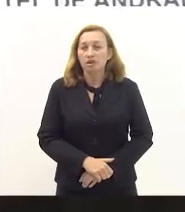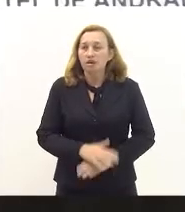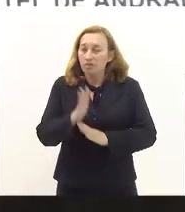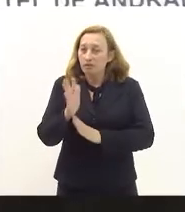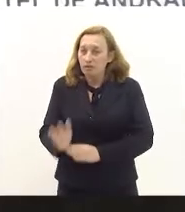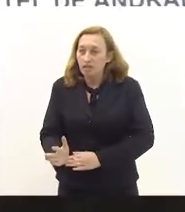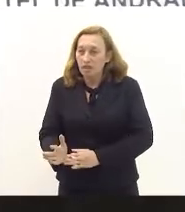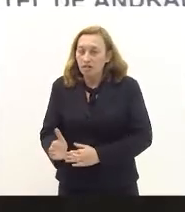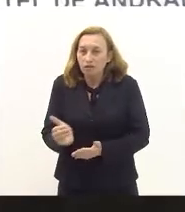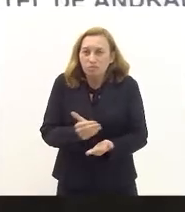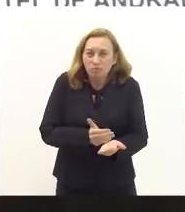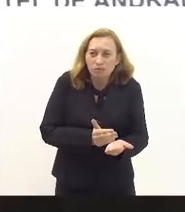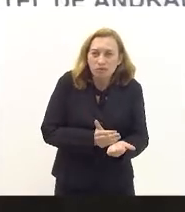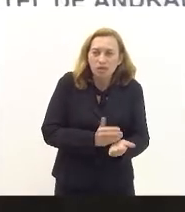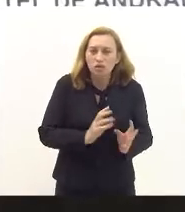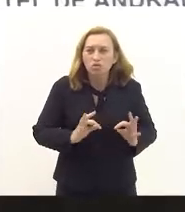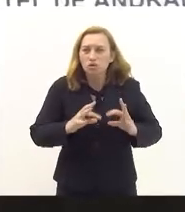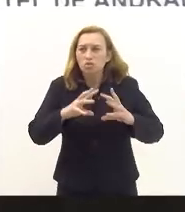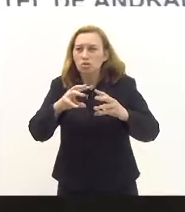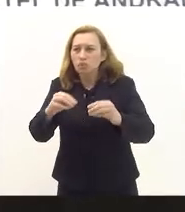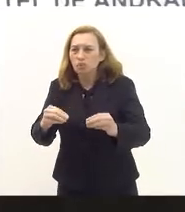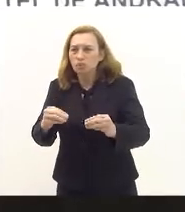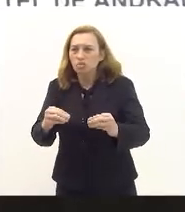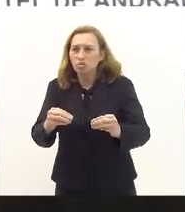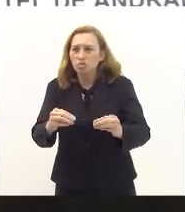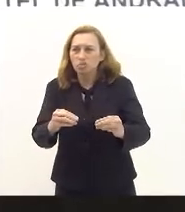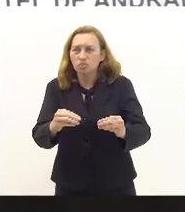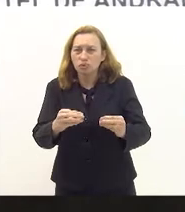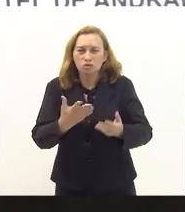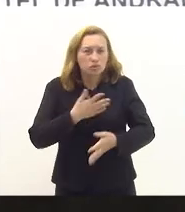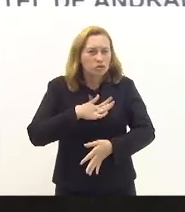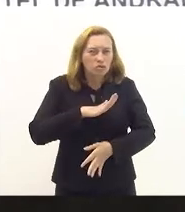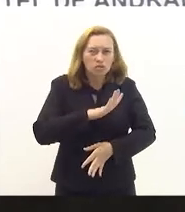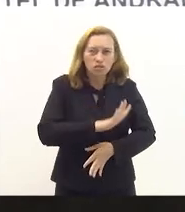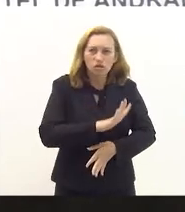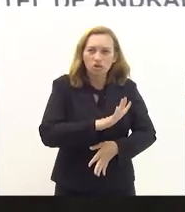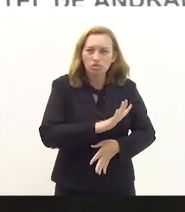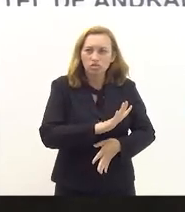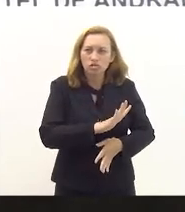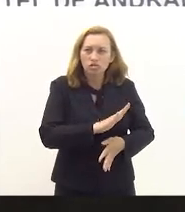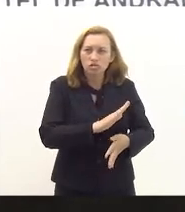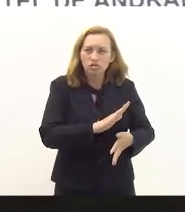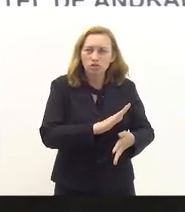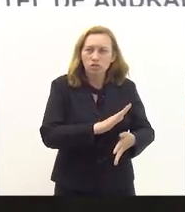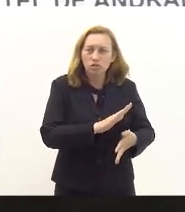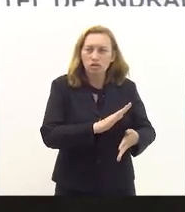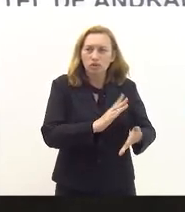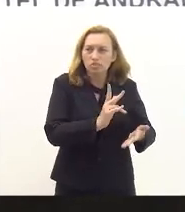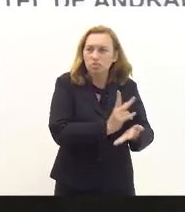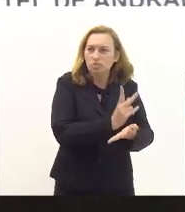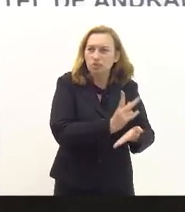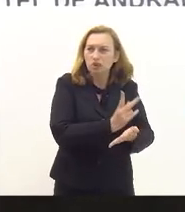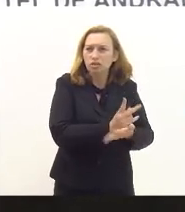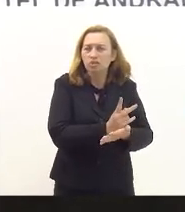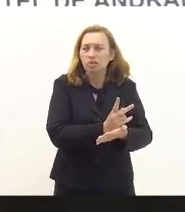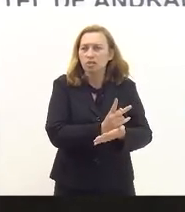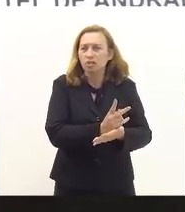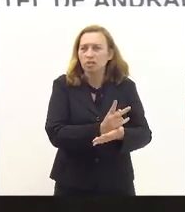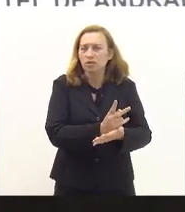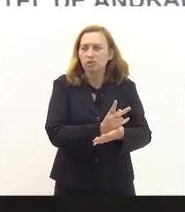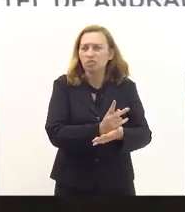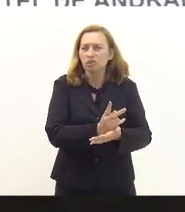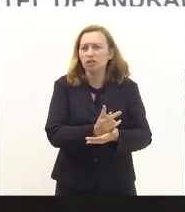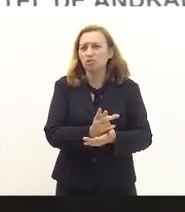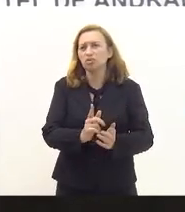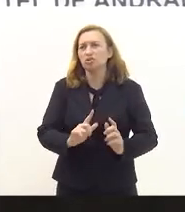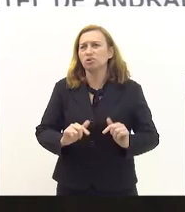a princípios, repudiando oportunismos e conchavos espúrios, teceu sua